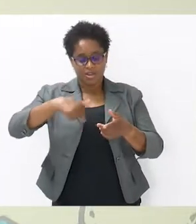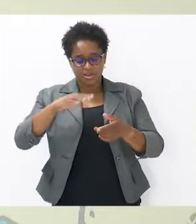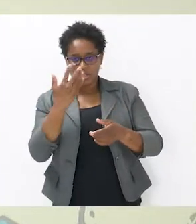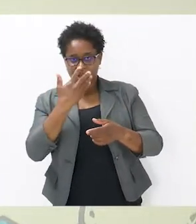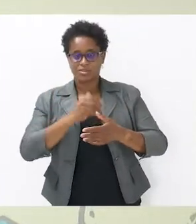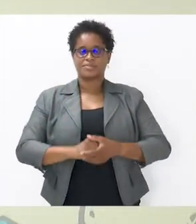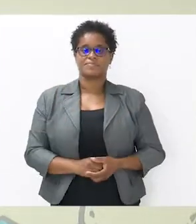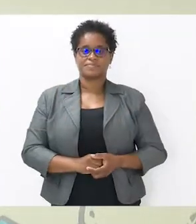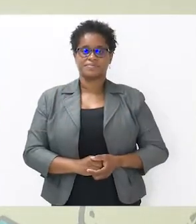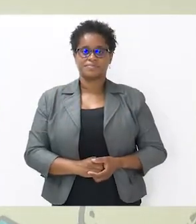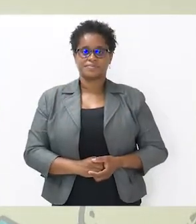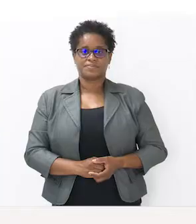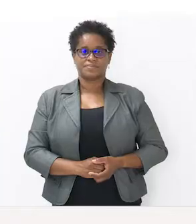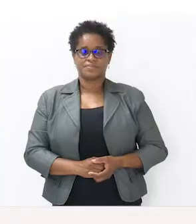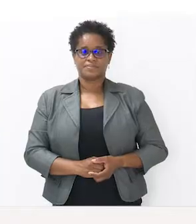nossa aula.